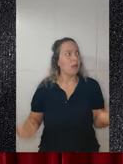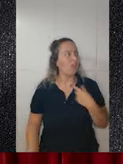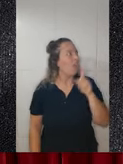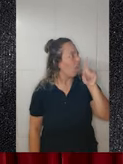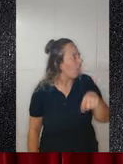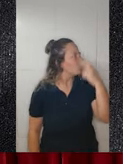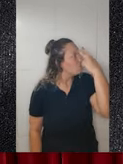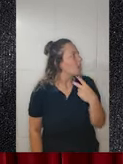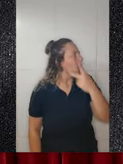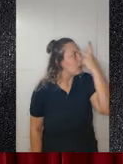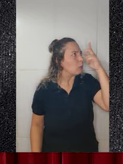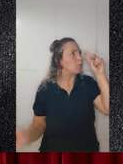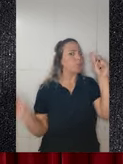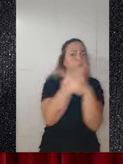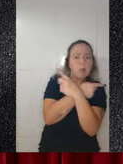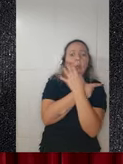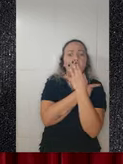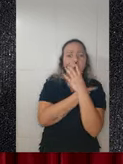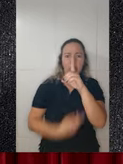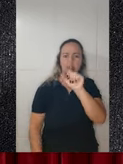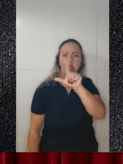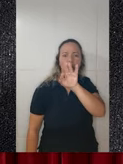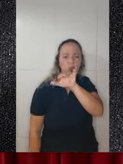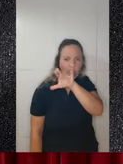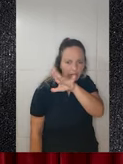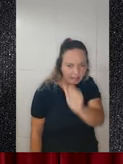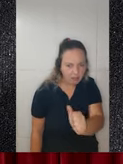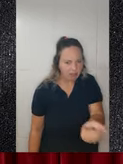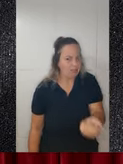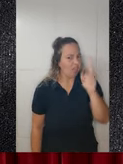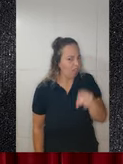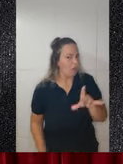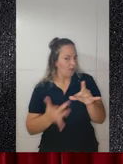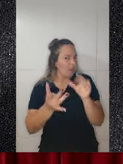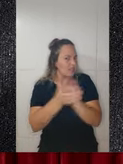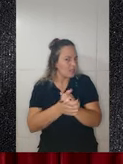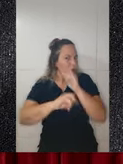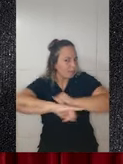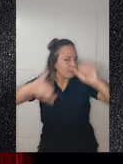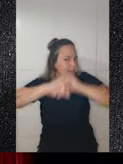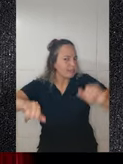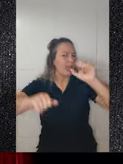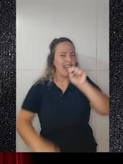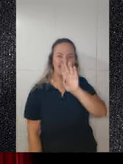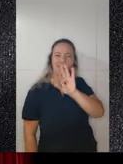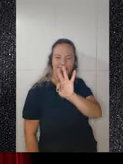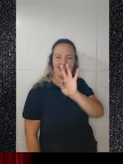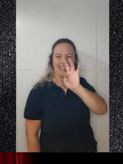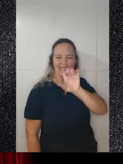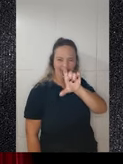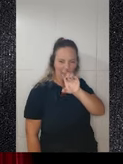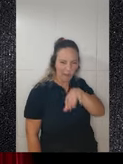Falei, é, um cego e uma daltônica, então, né, amor? É isso aí, é o casal Teleton. Ei, vamos lá, é isso